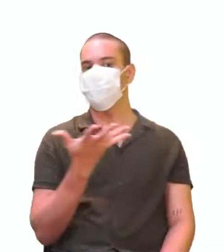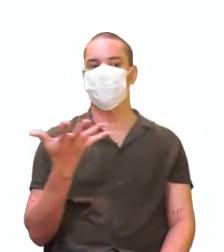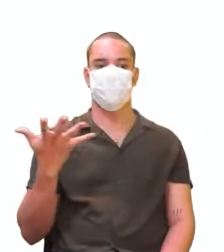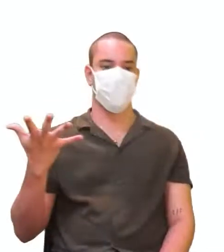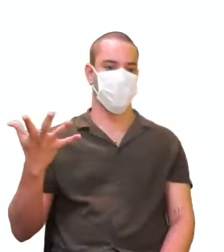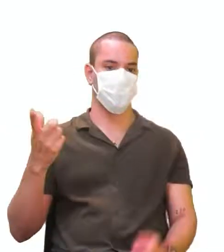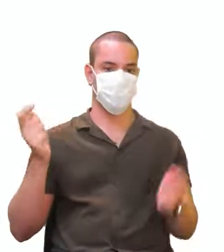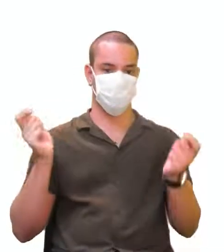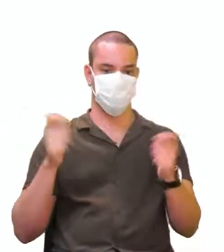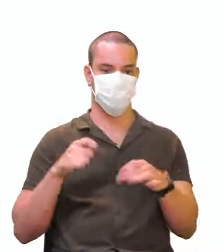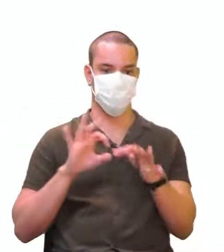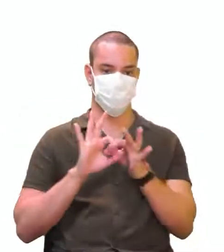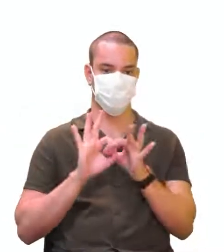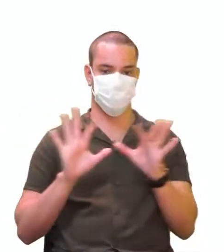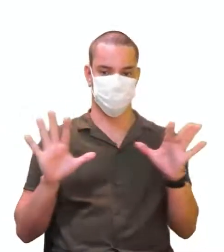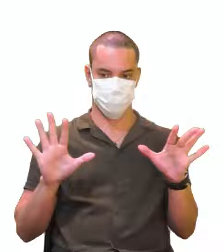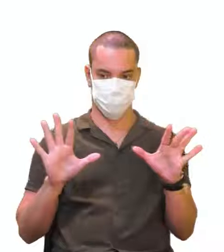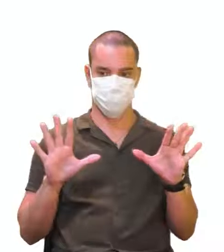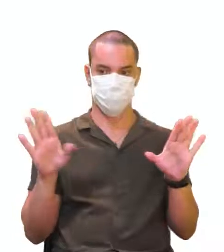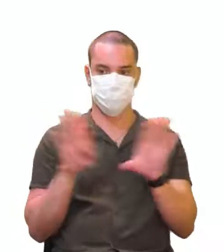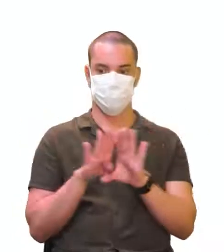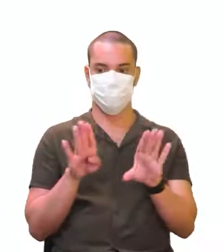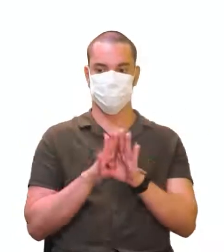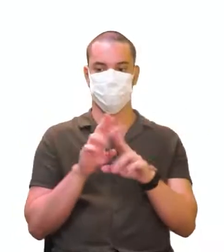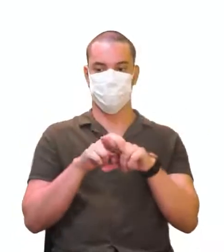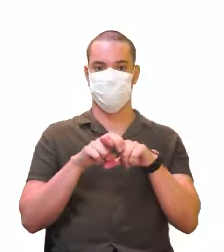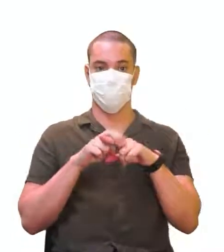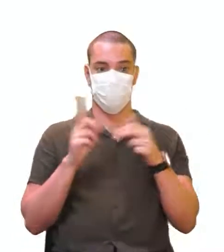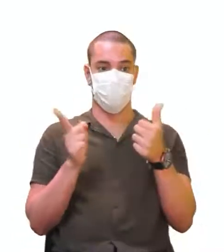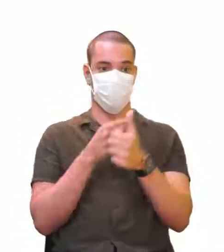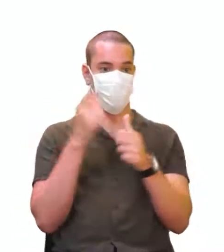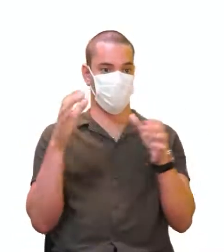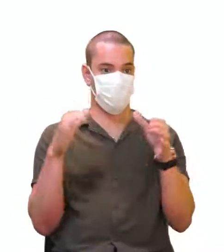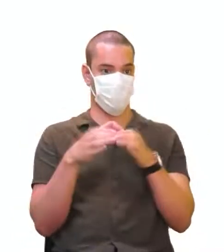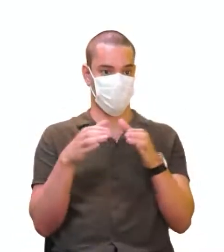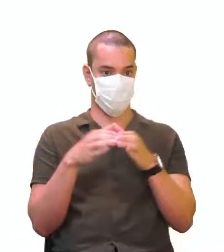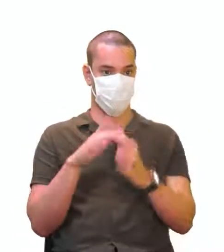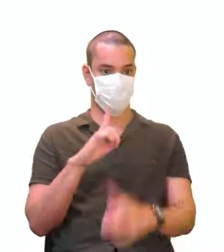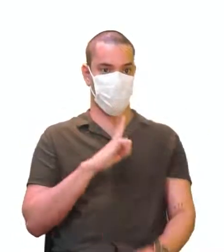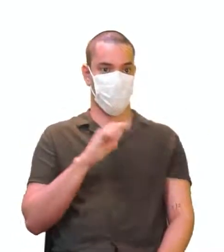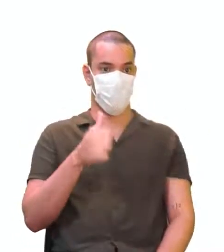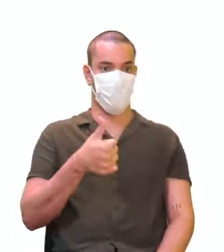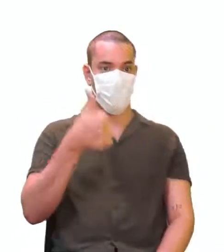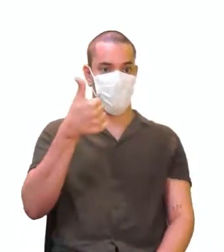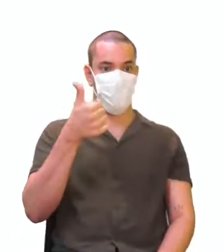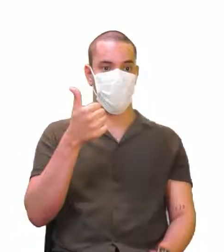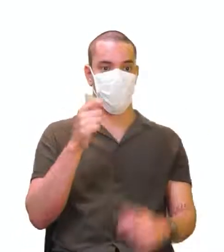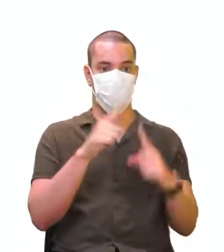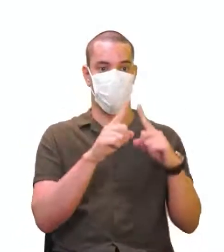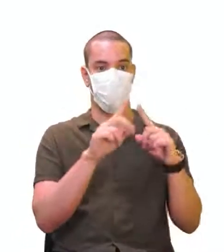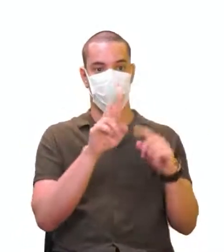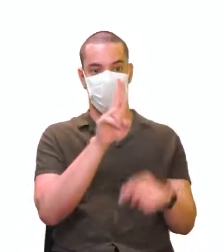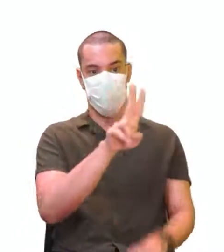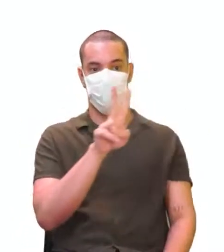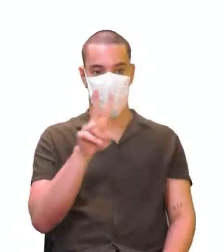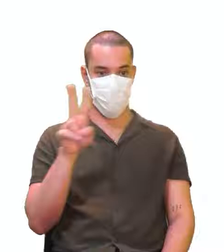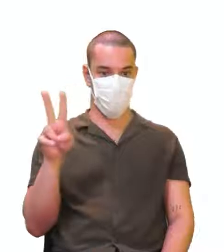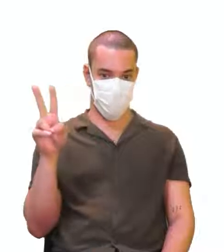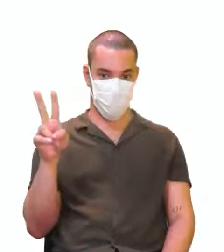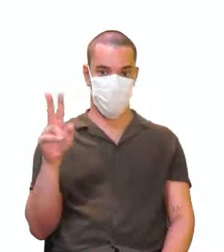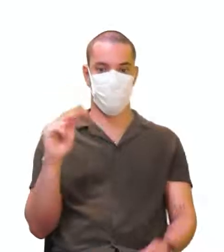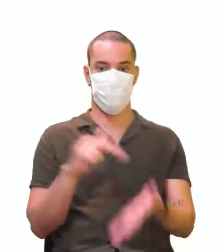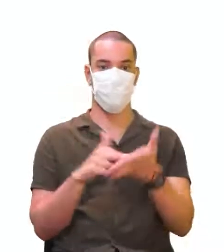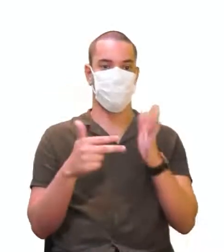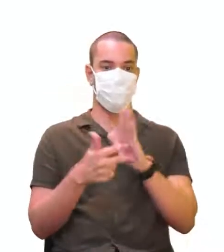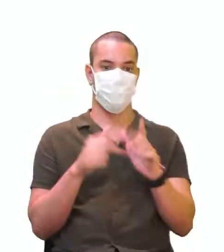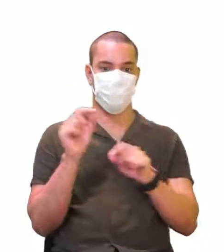alelos disponíveis, tá bom? Então, no primeiro grupo, você tem o primeiro parzinho de alelos. Esse parzinho de